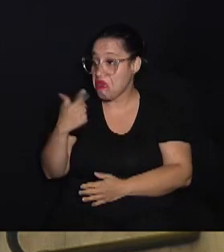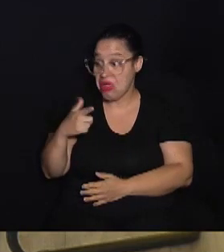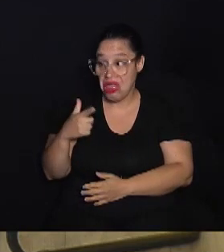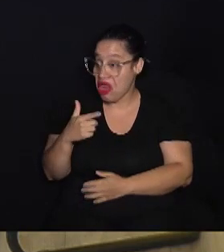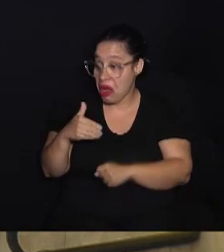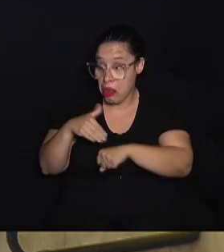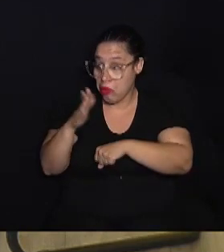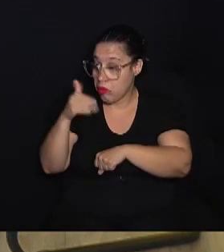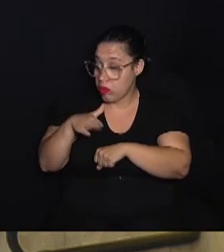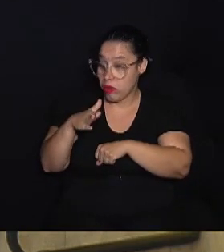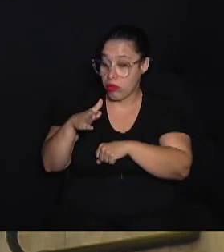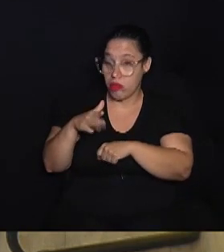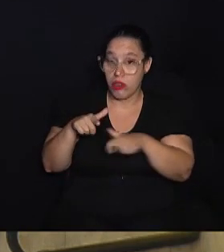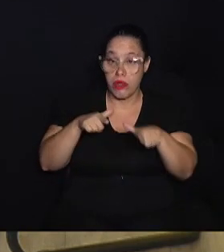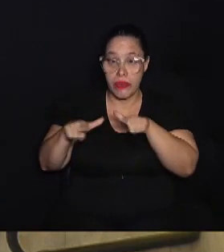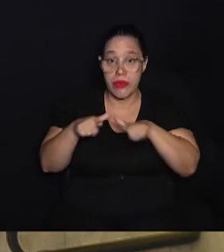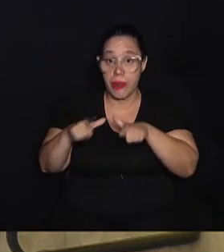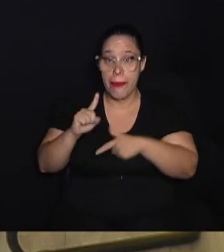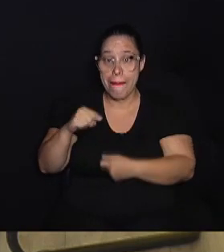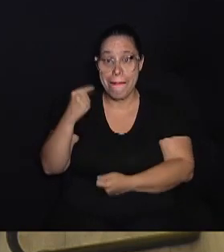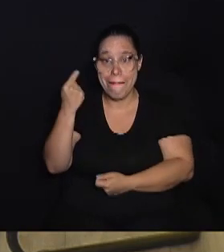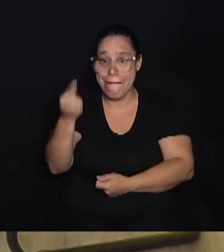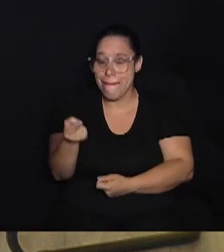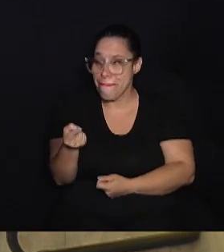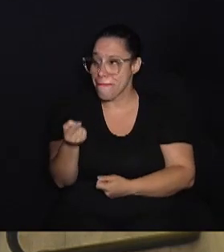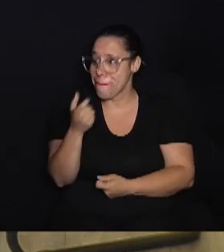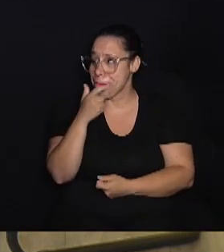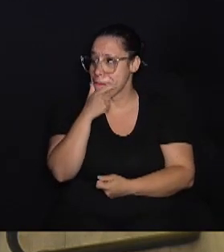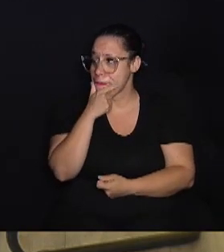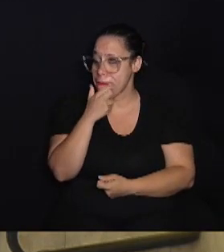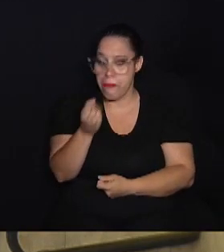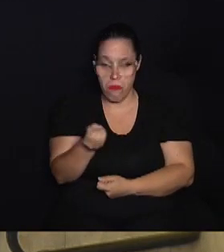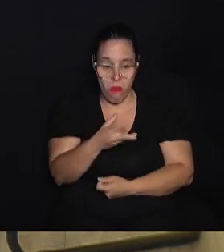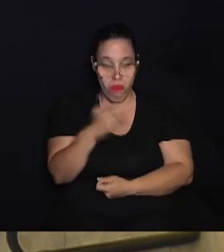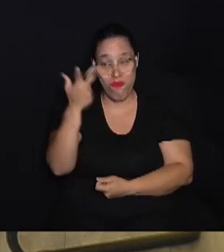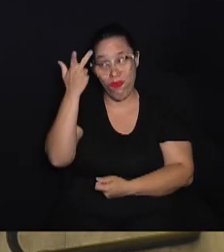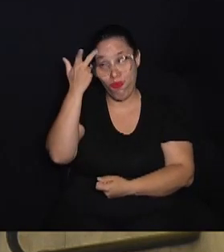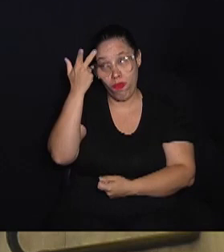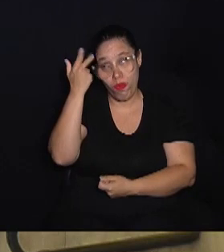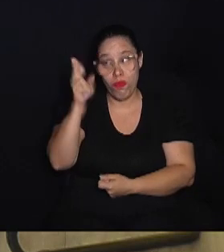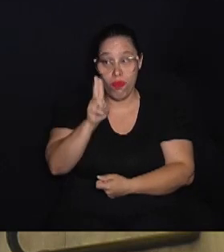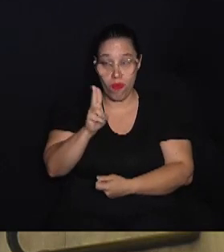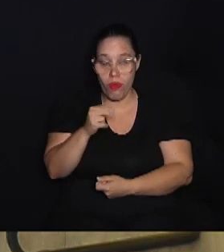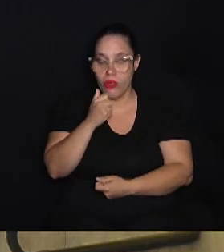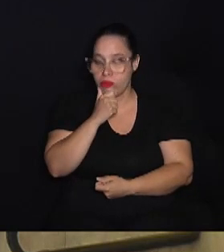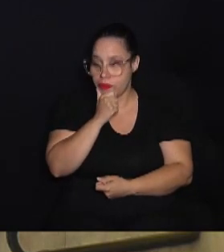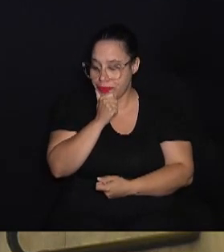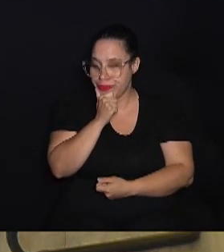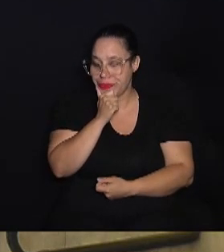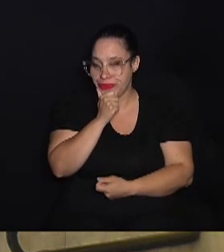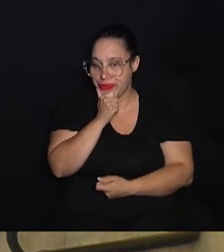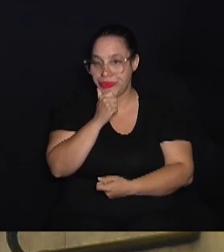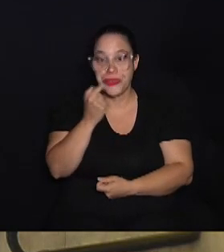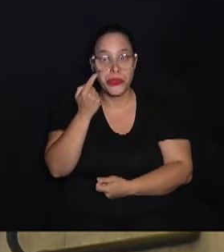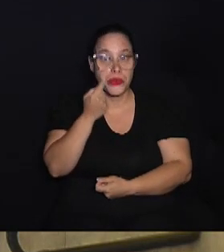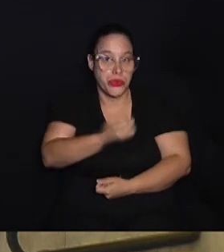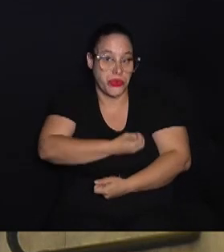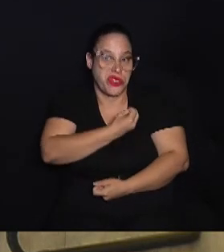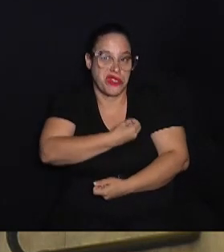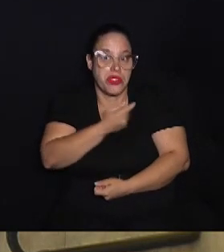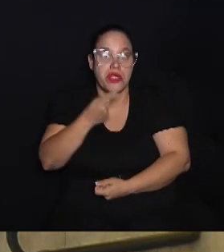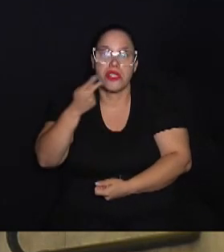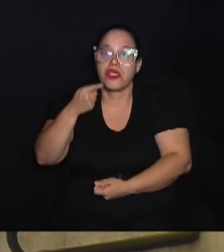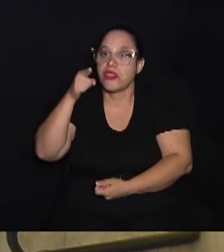gente passa a trabalhar com um novo normal, que a gente chama, né? Então, assim, é o que a gente está vivendo. Eu poderia dizer